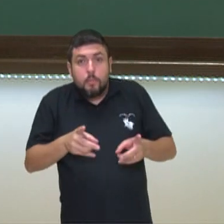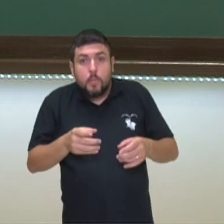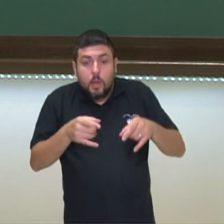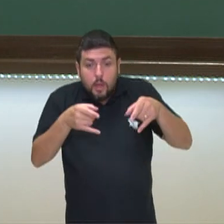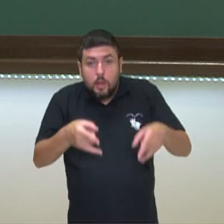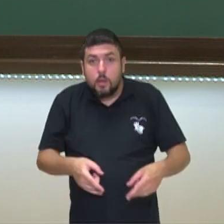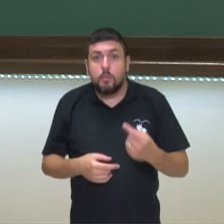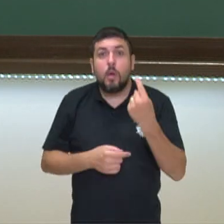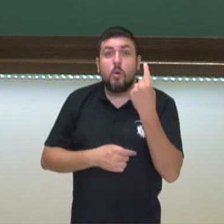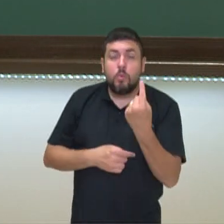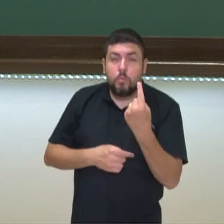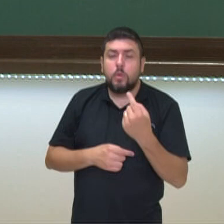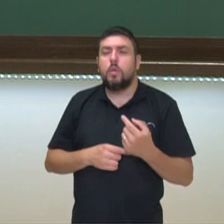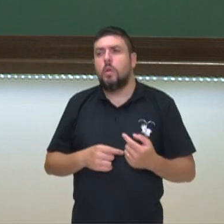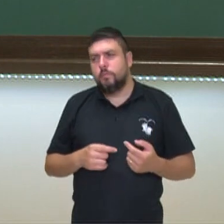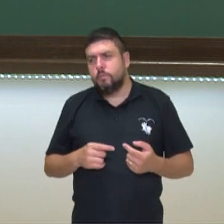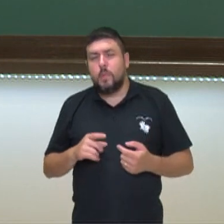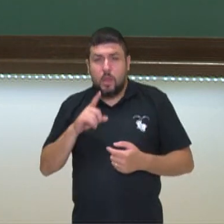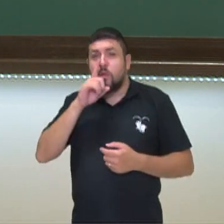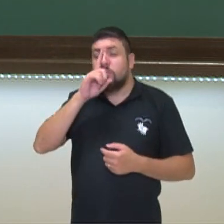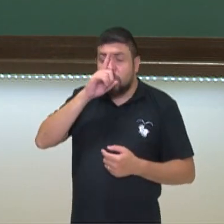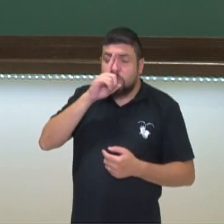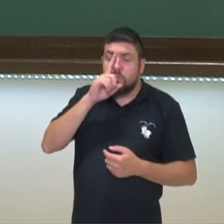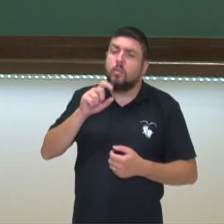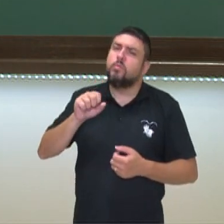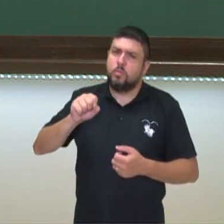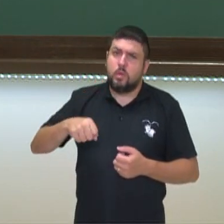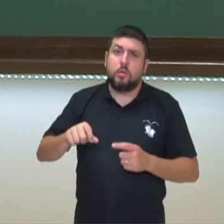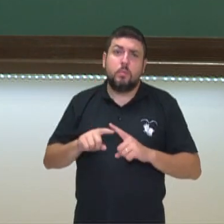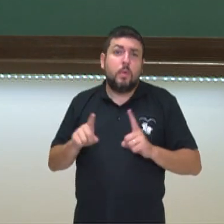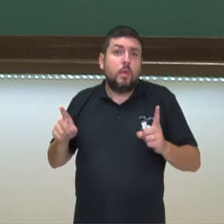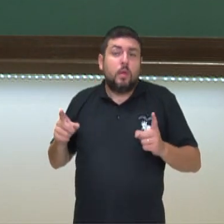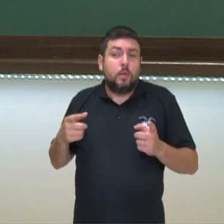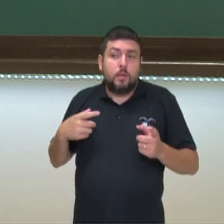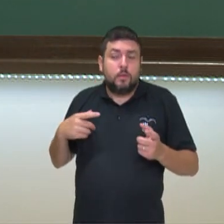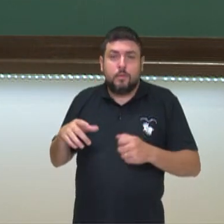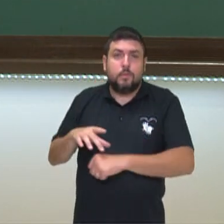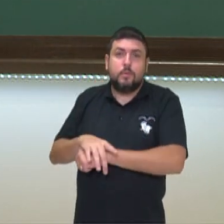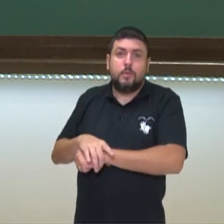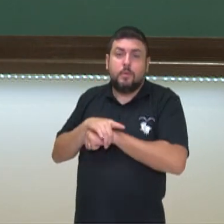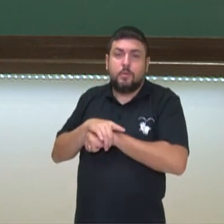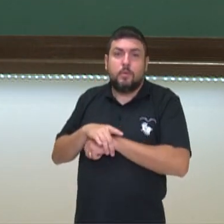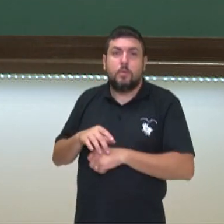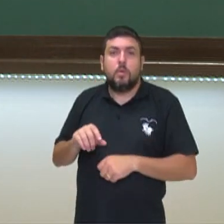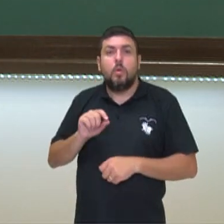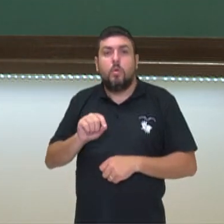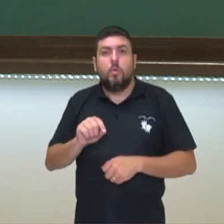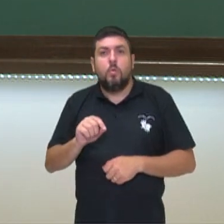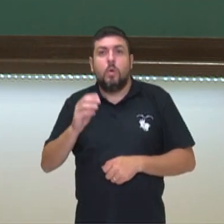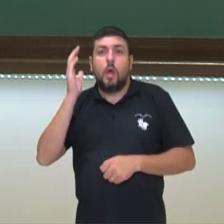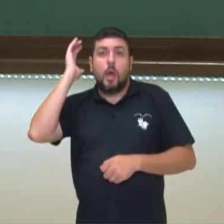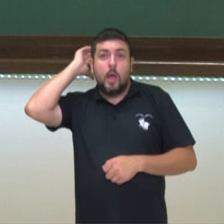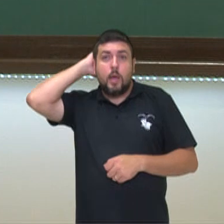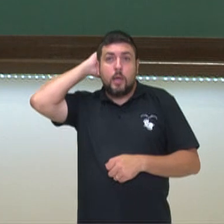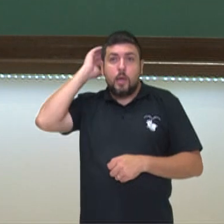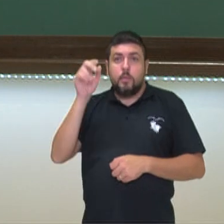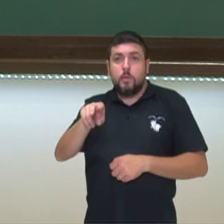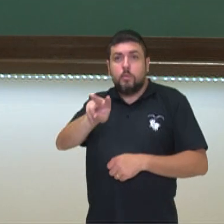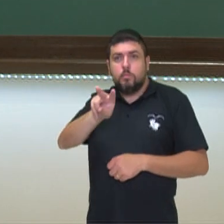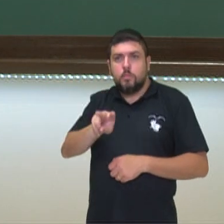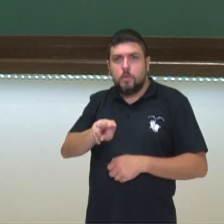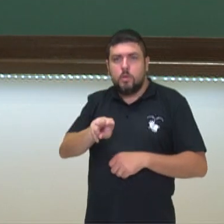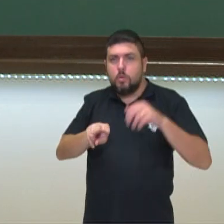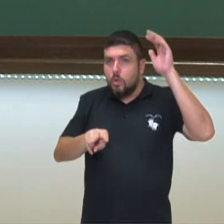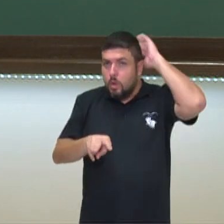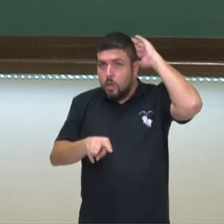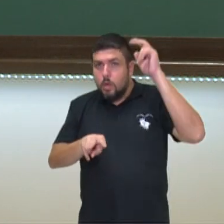É perigoso? Claro, mas ainda é menos, é uma medida de segurança, que é o quê? Um dorme com a cabeça para cima, outro dorme com a